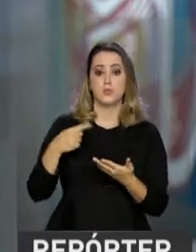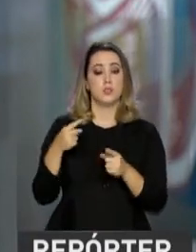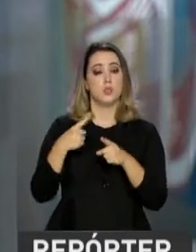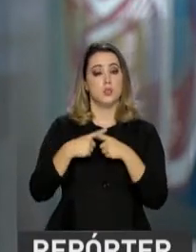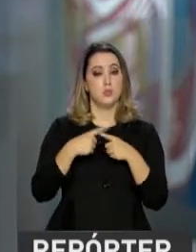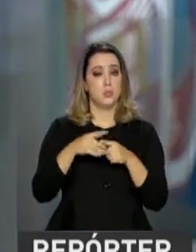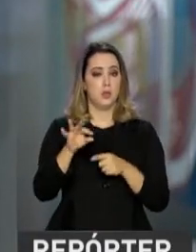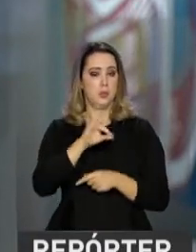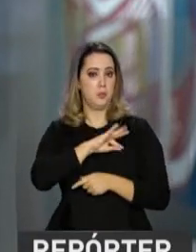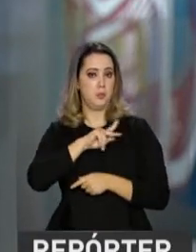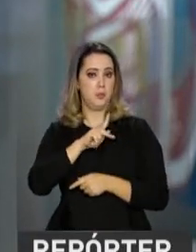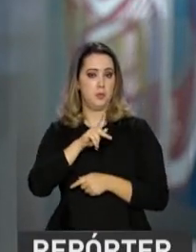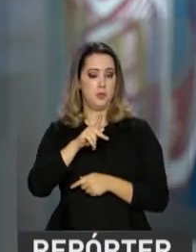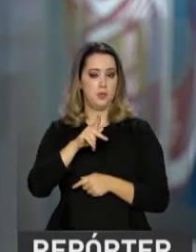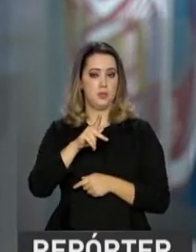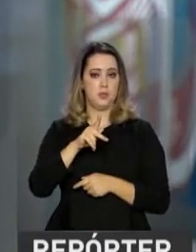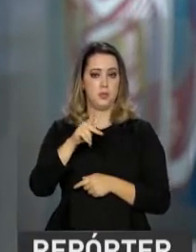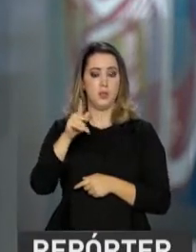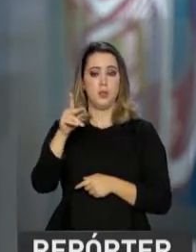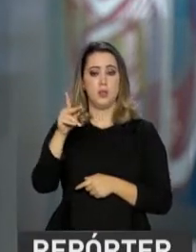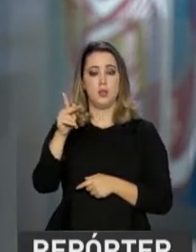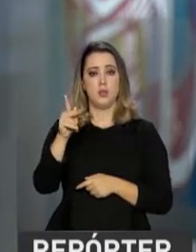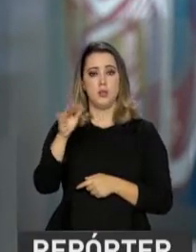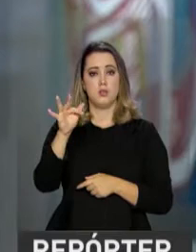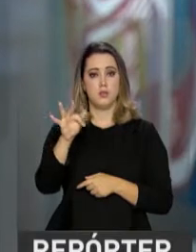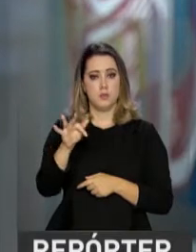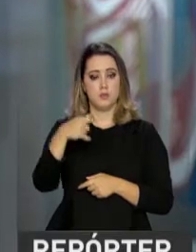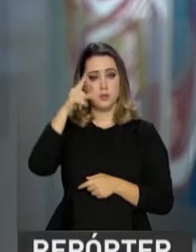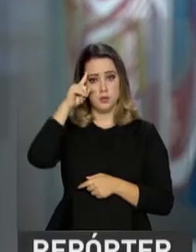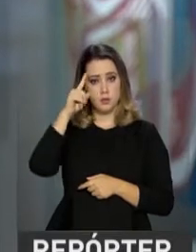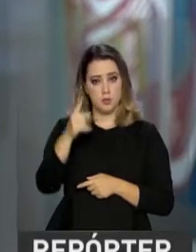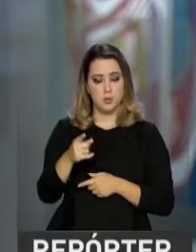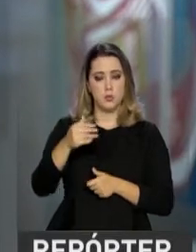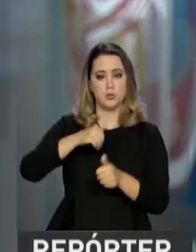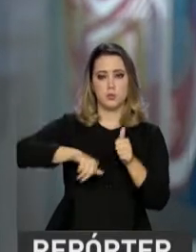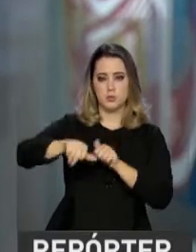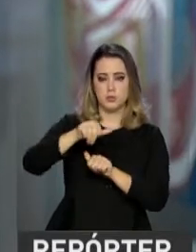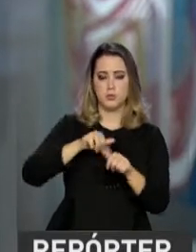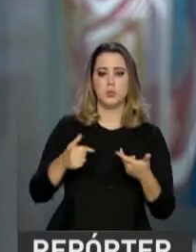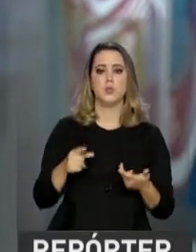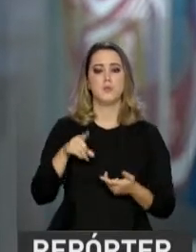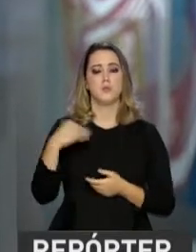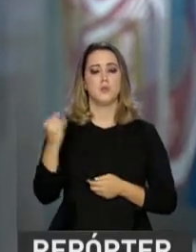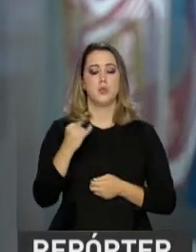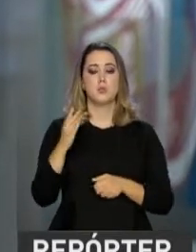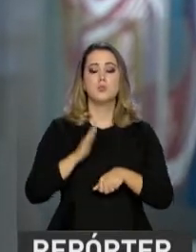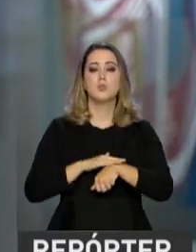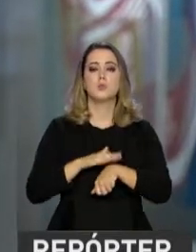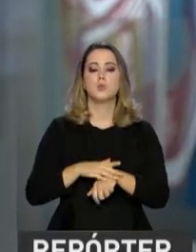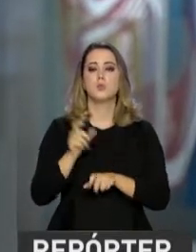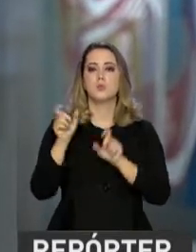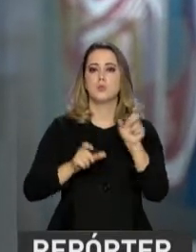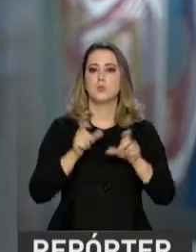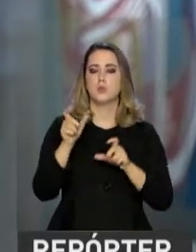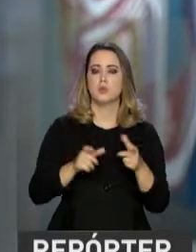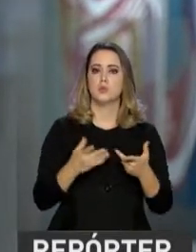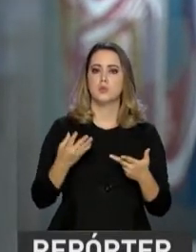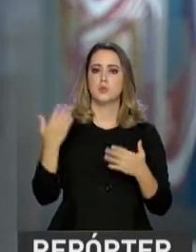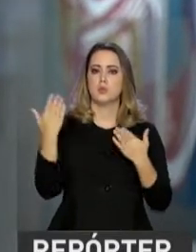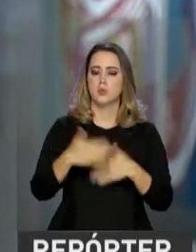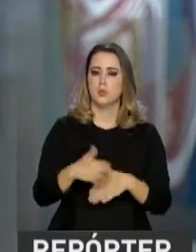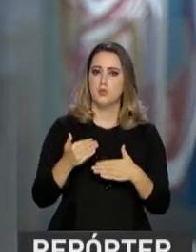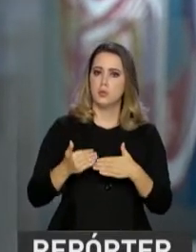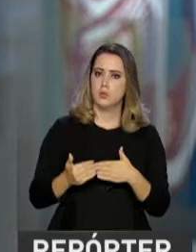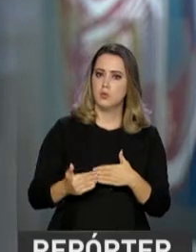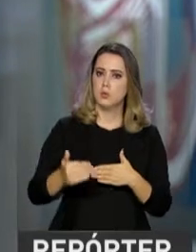da própria polícia federal o instituto alerta que é importante neste momento que os participantes do exemplo do exame